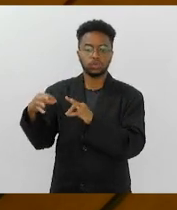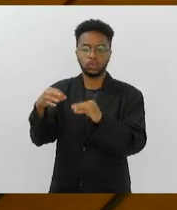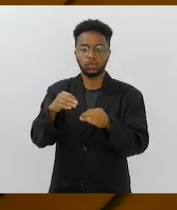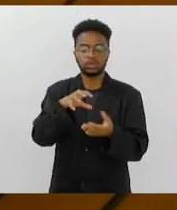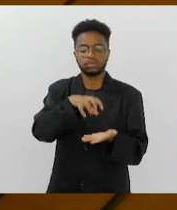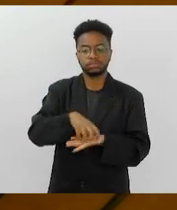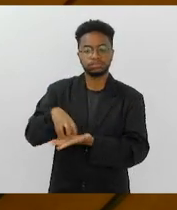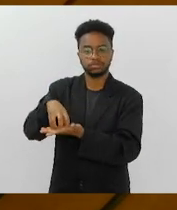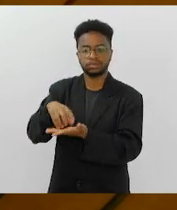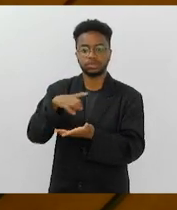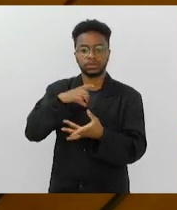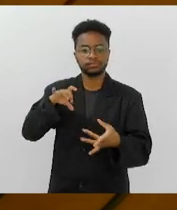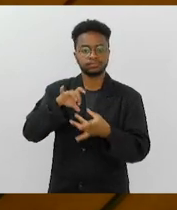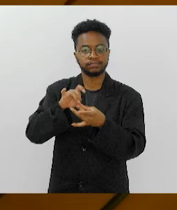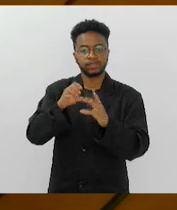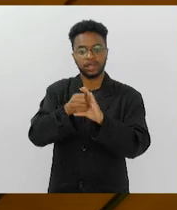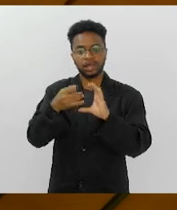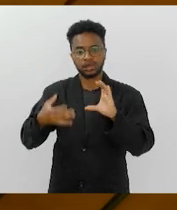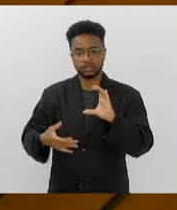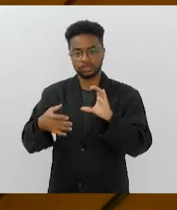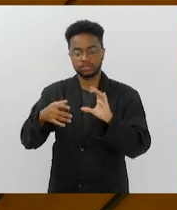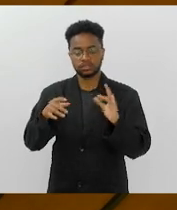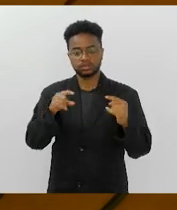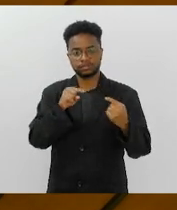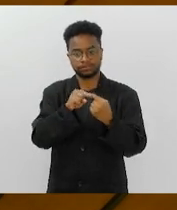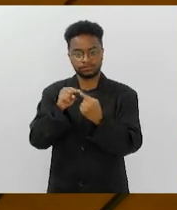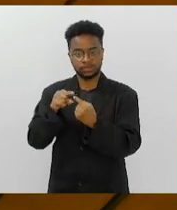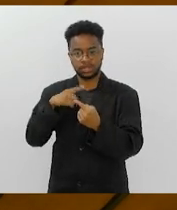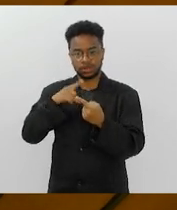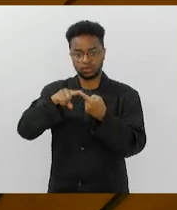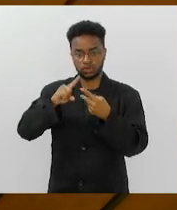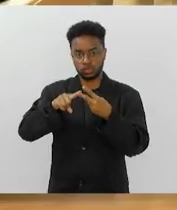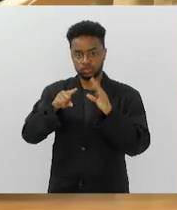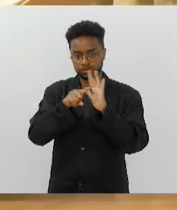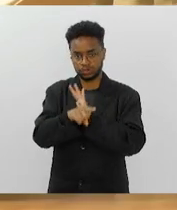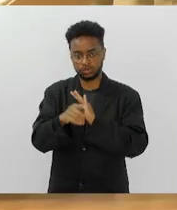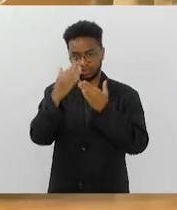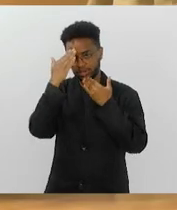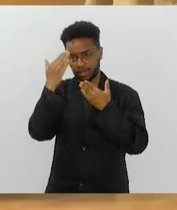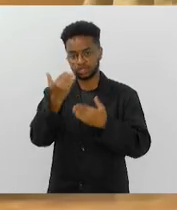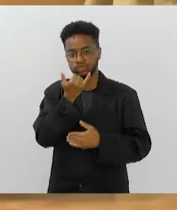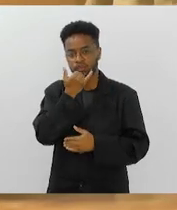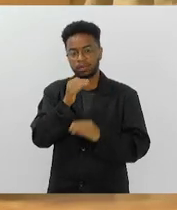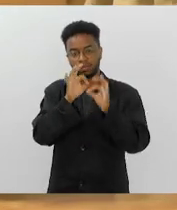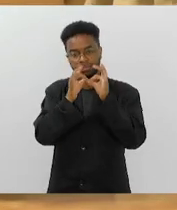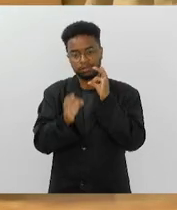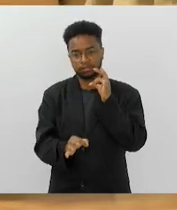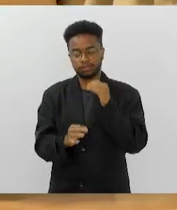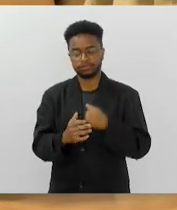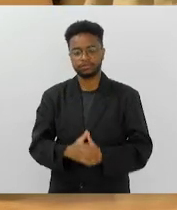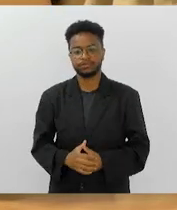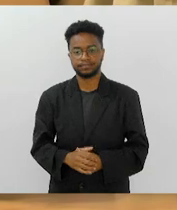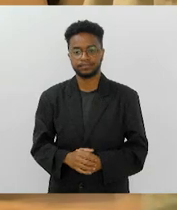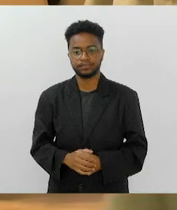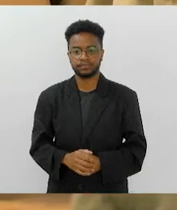as suas características específicas. Seriam essas duas perguntas. Obrigado. Desculpa a demora.